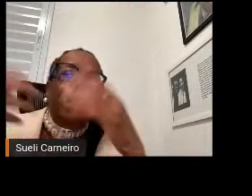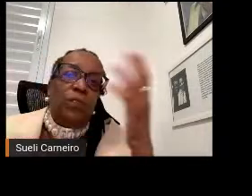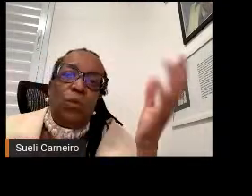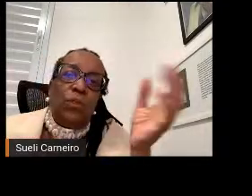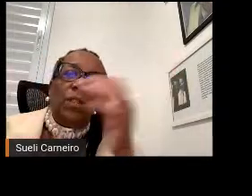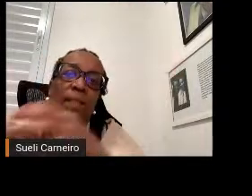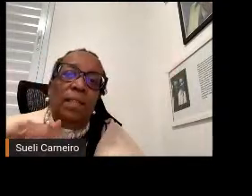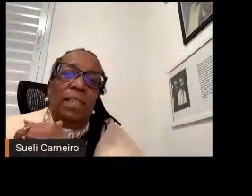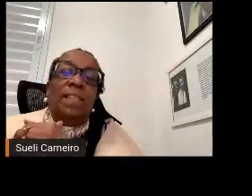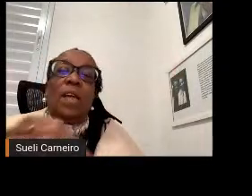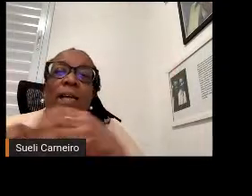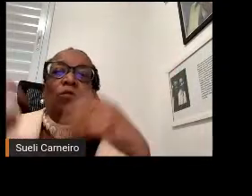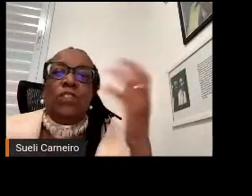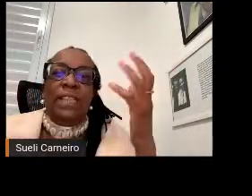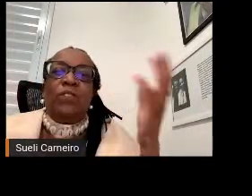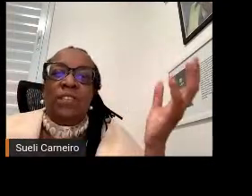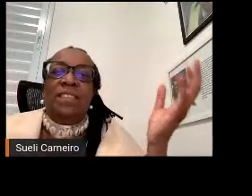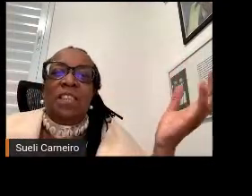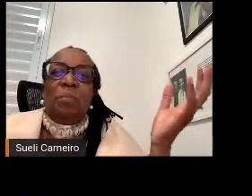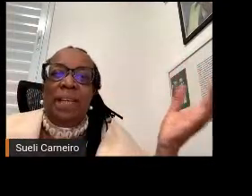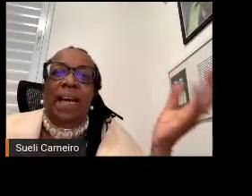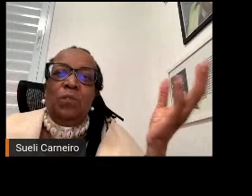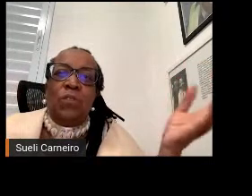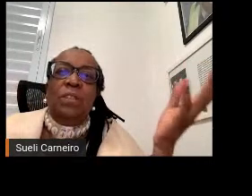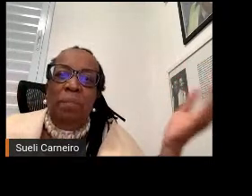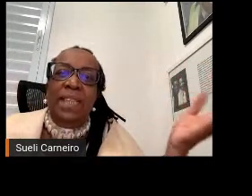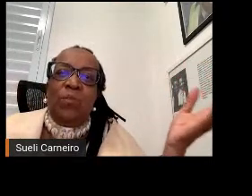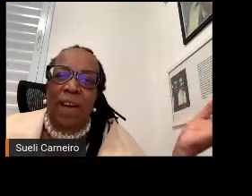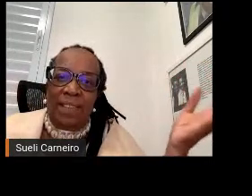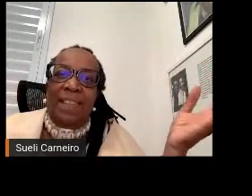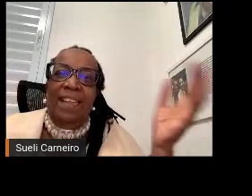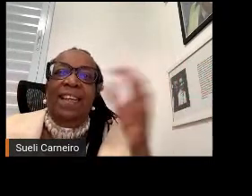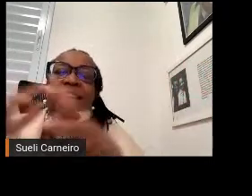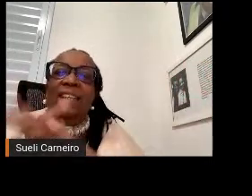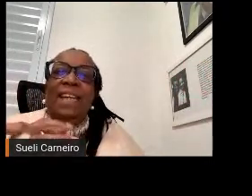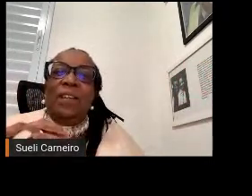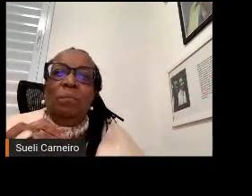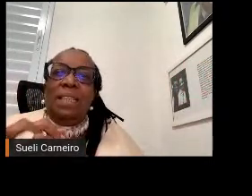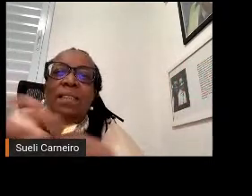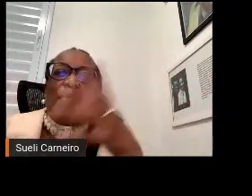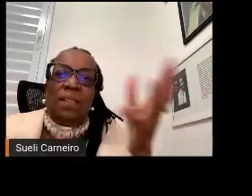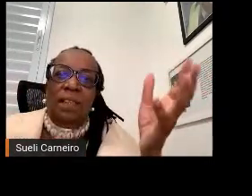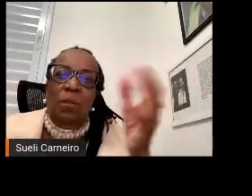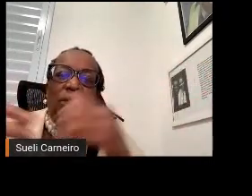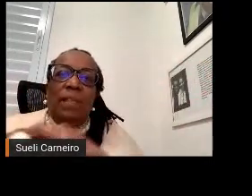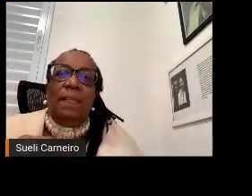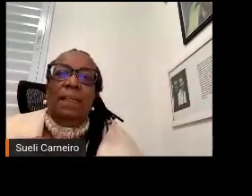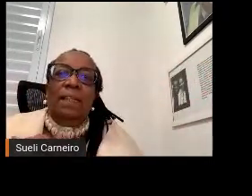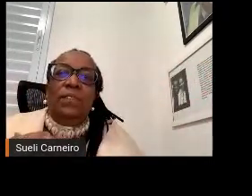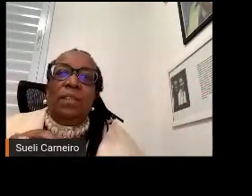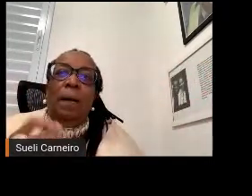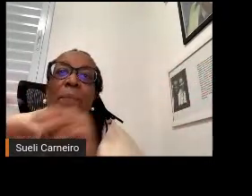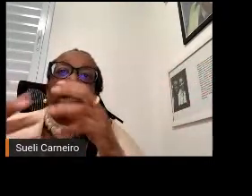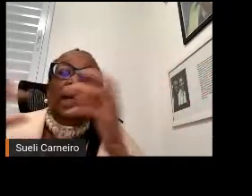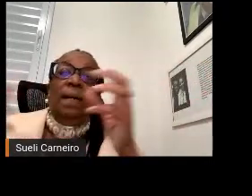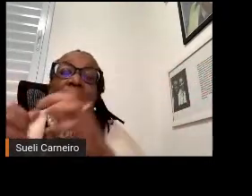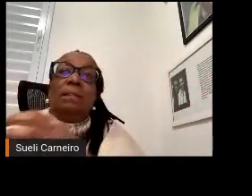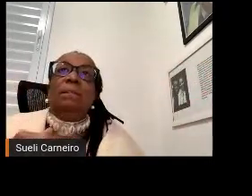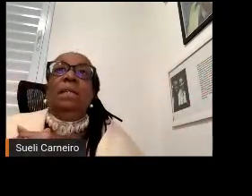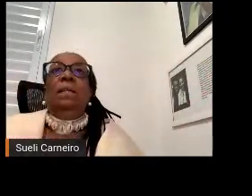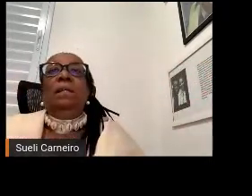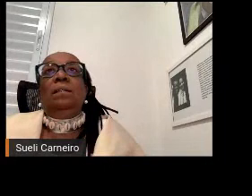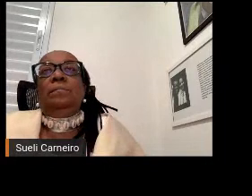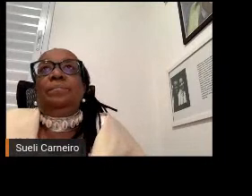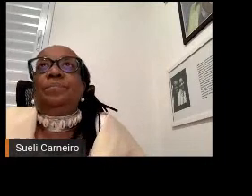ela fez gestos desesperados que mães fazem, né, numa situação de